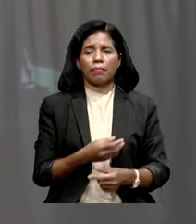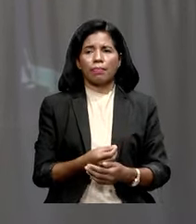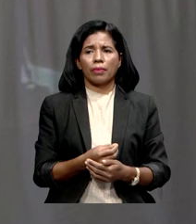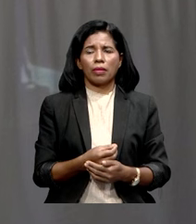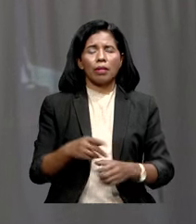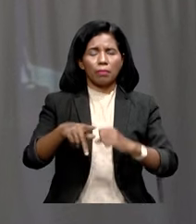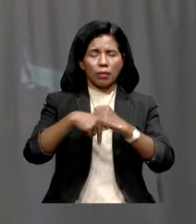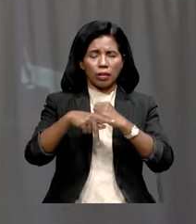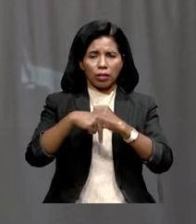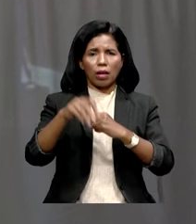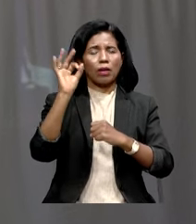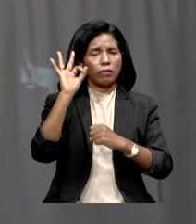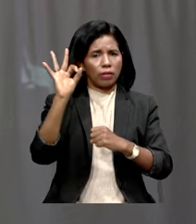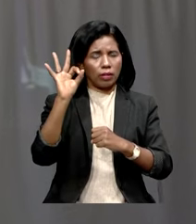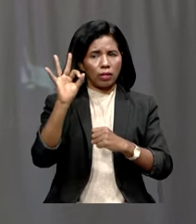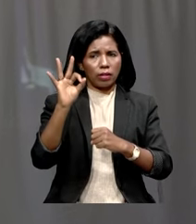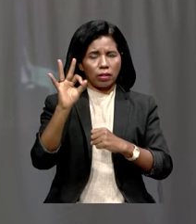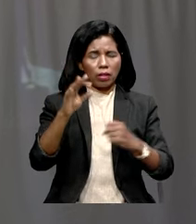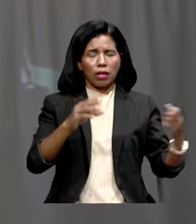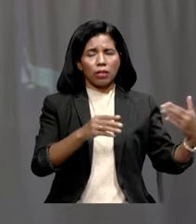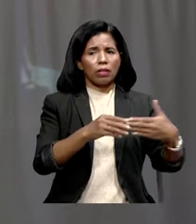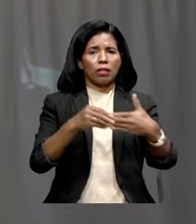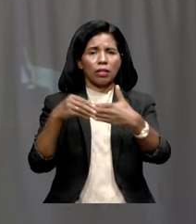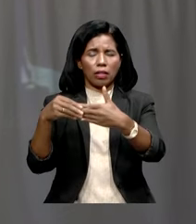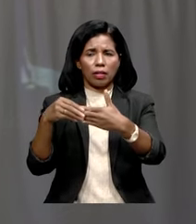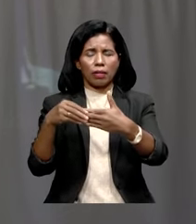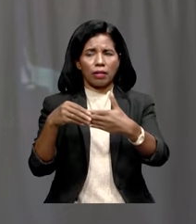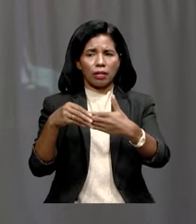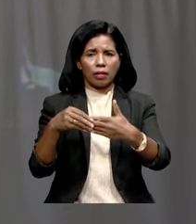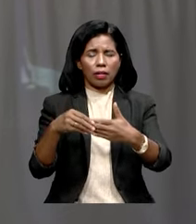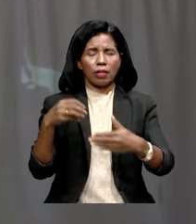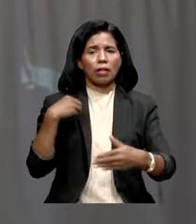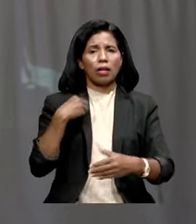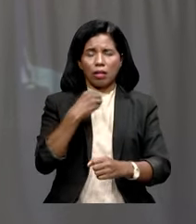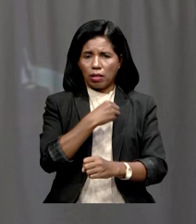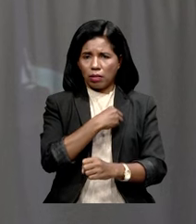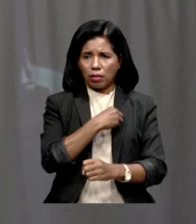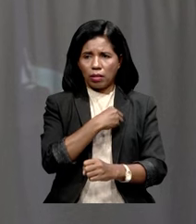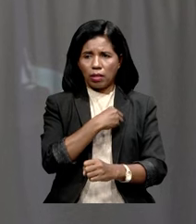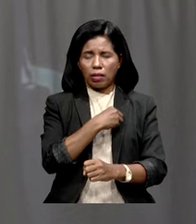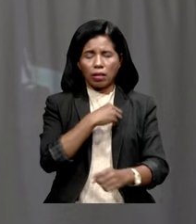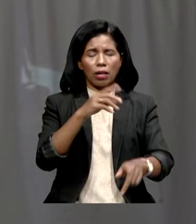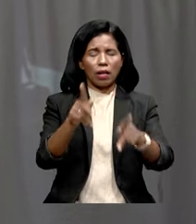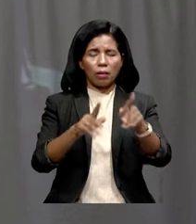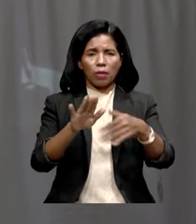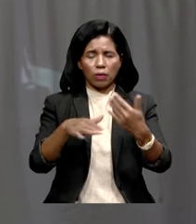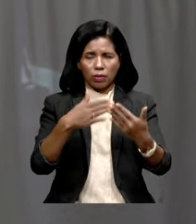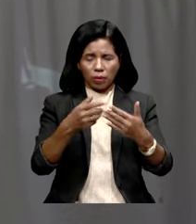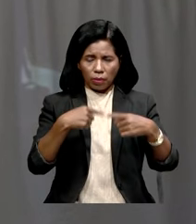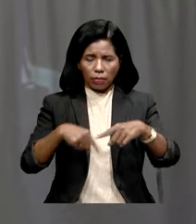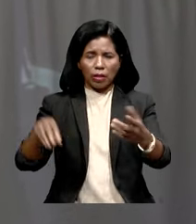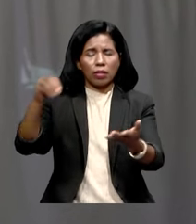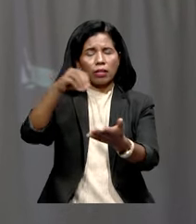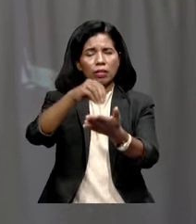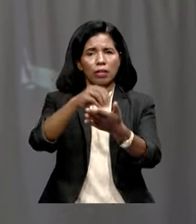bankara Fretilin atu organiza itani a malu sirbalu ori batau fil fal